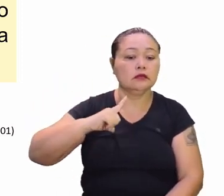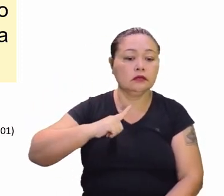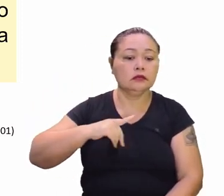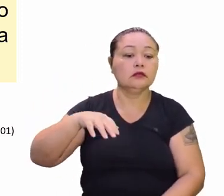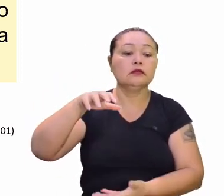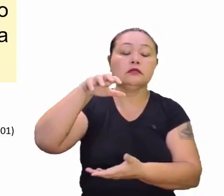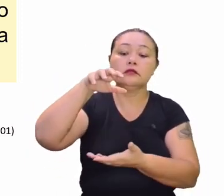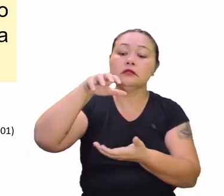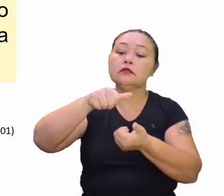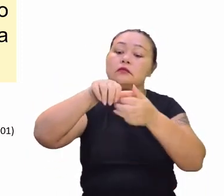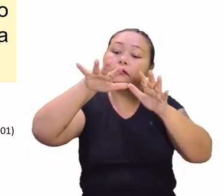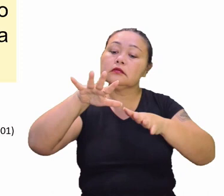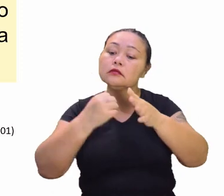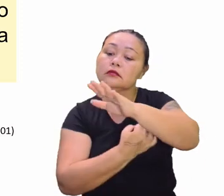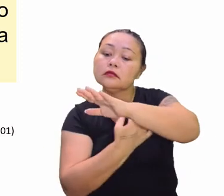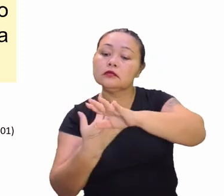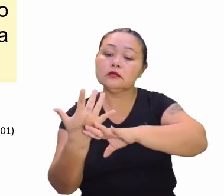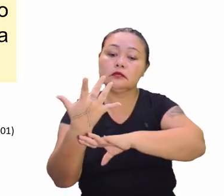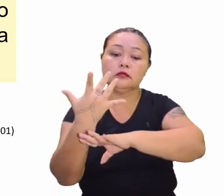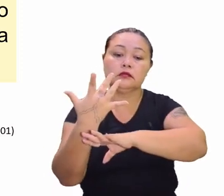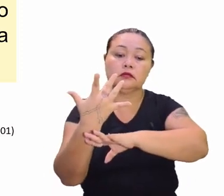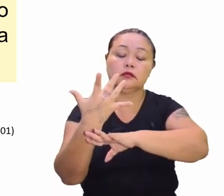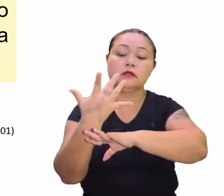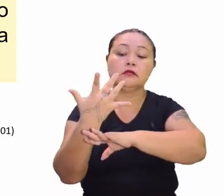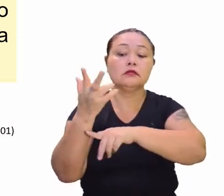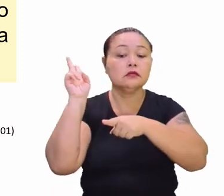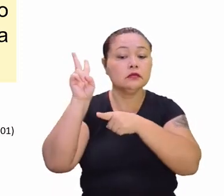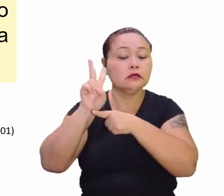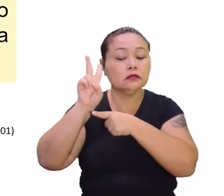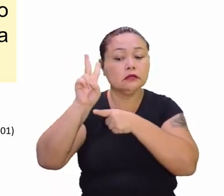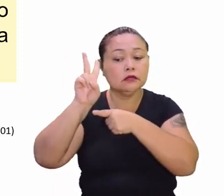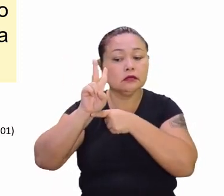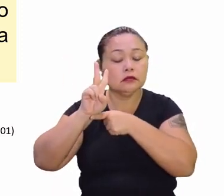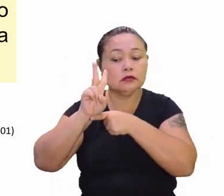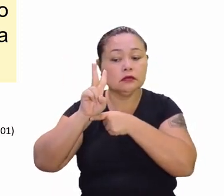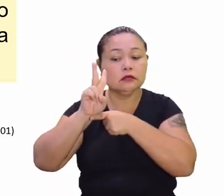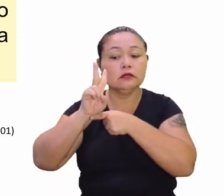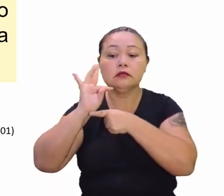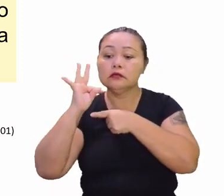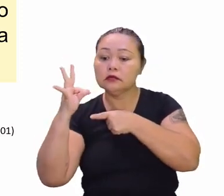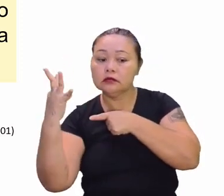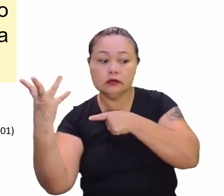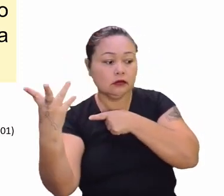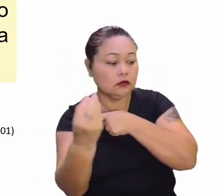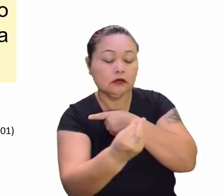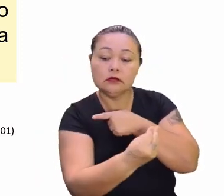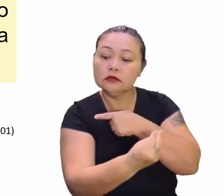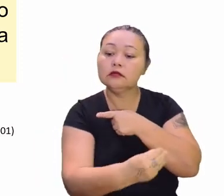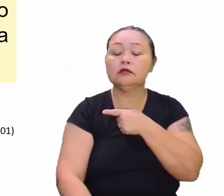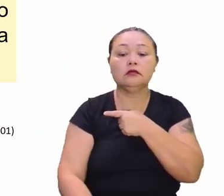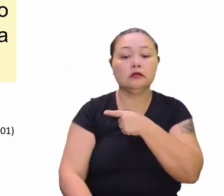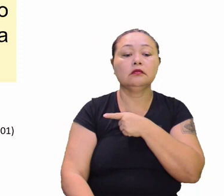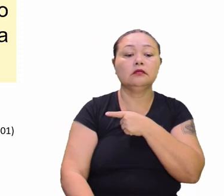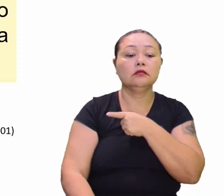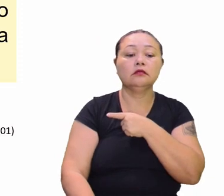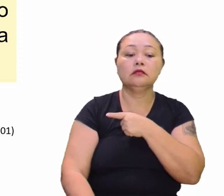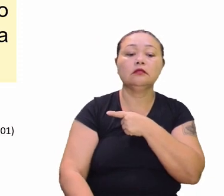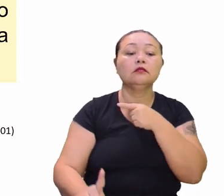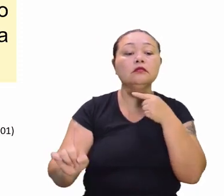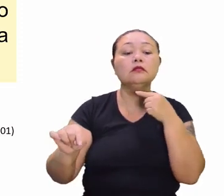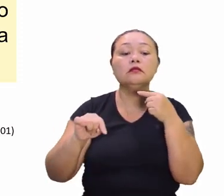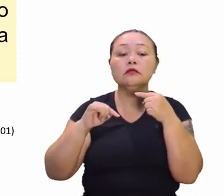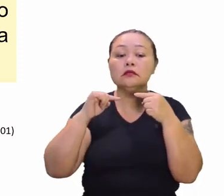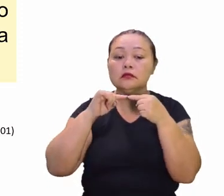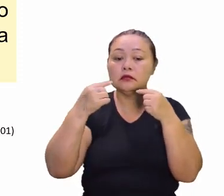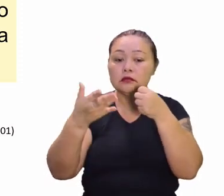as estações ecológicas, elas são de proteção integral. Exatamente. Os